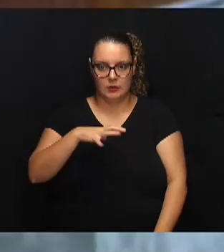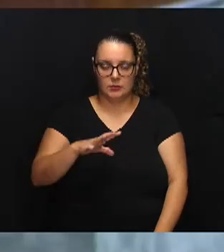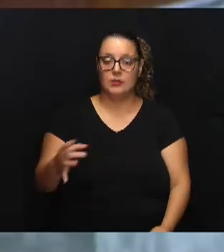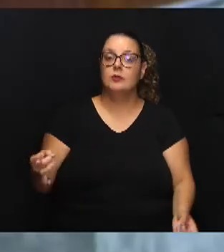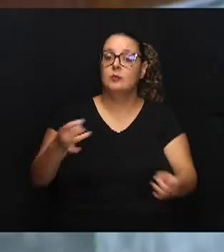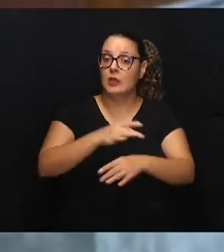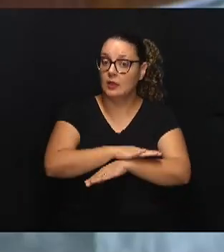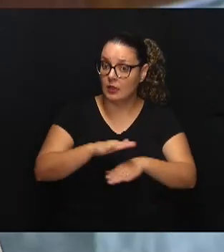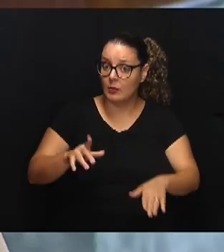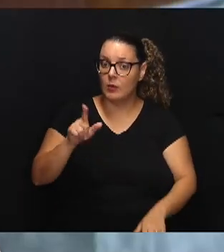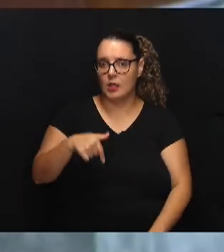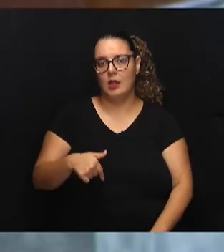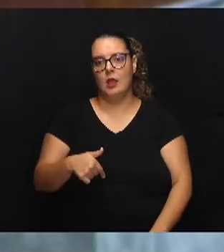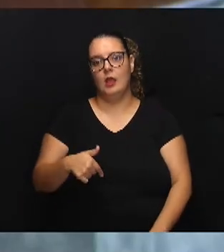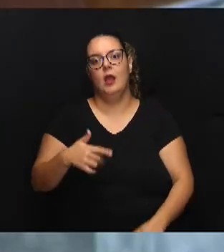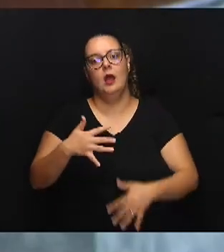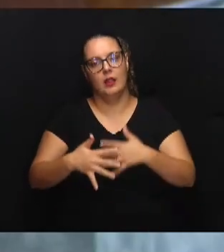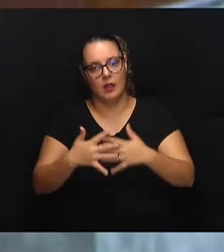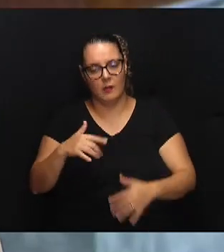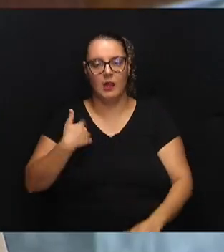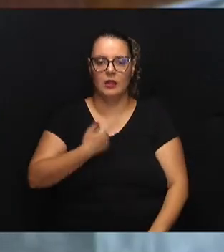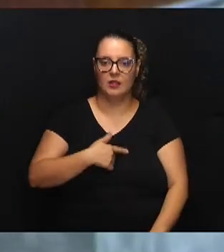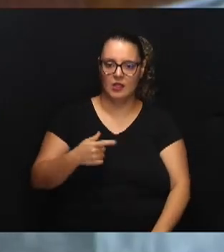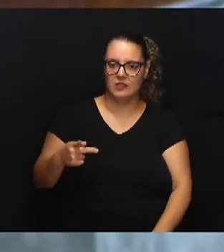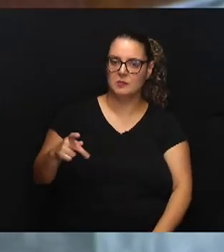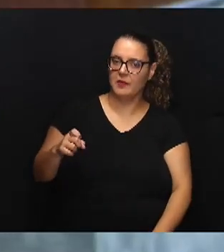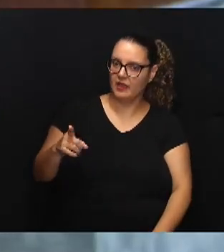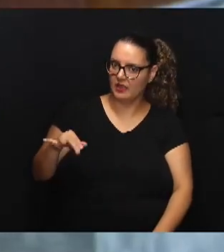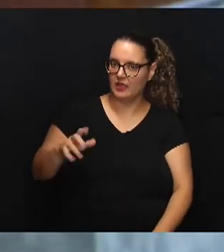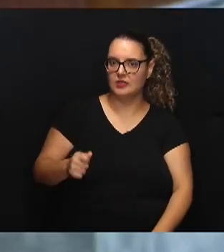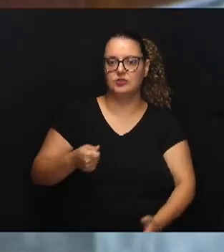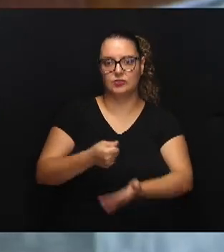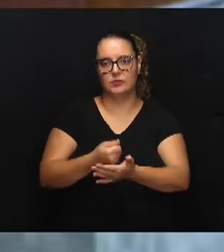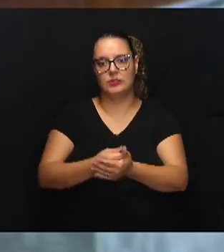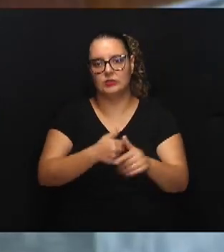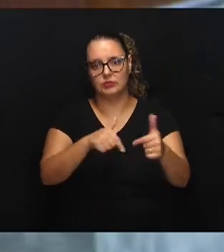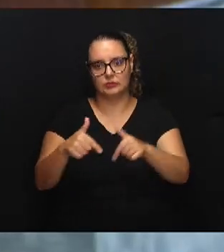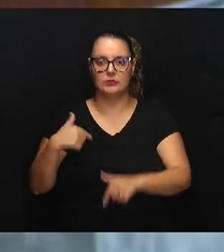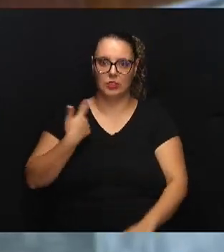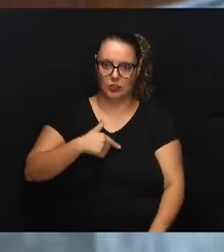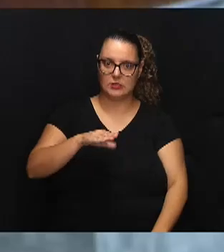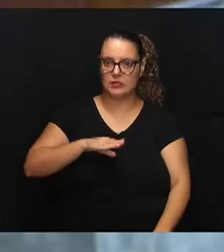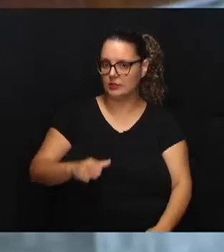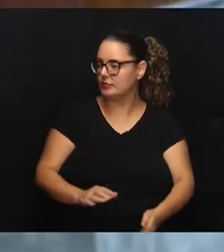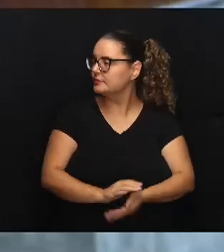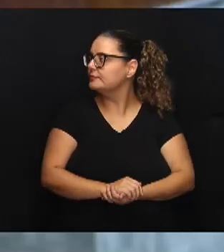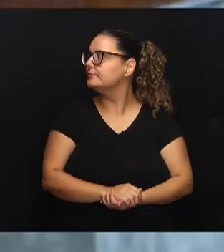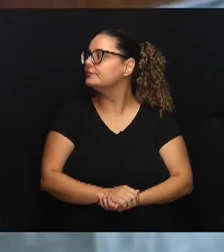combatermos isso é impedir que novos pedágios possam ser cobrados do trabalhador aqui da nossa cidade.